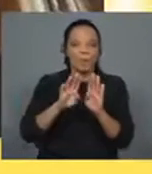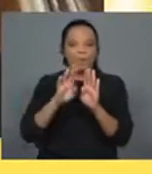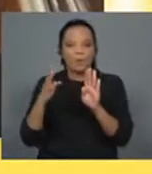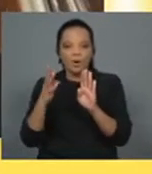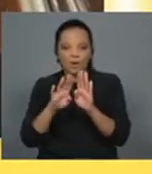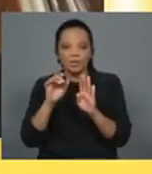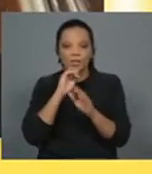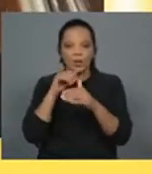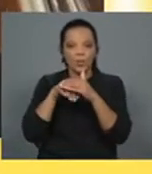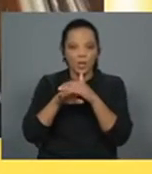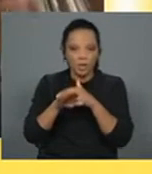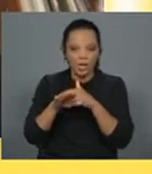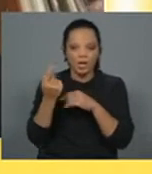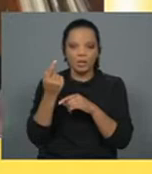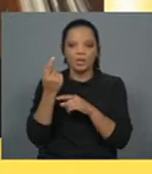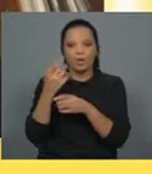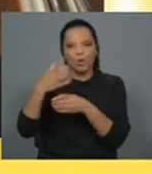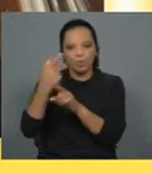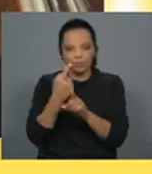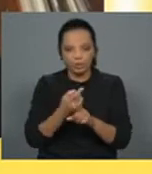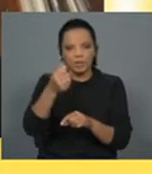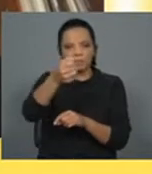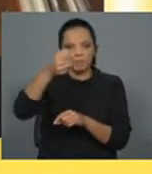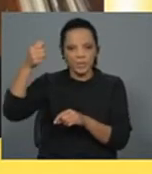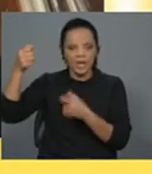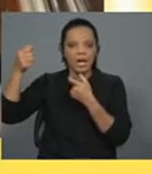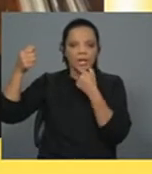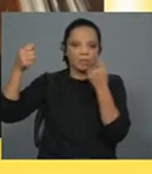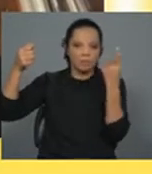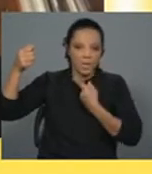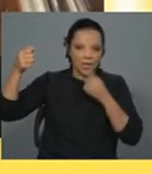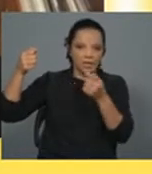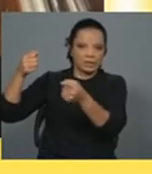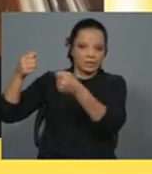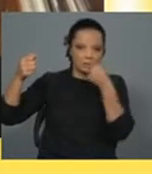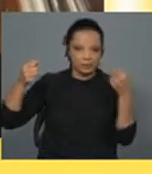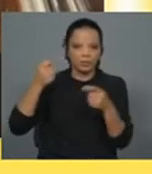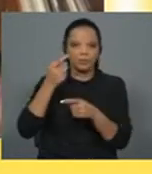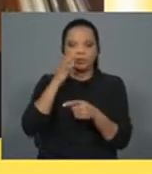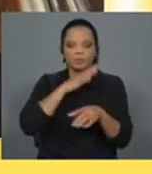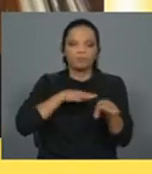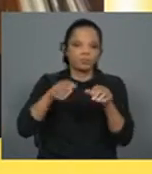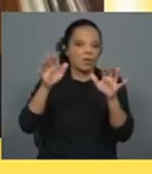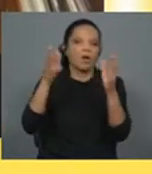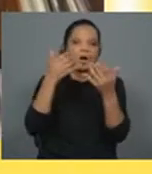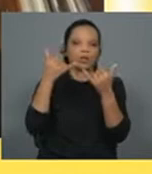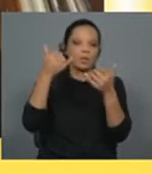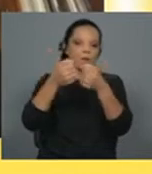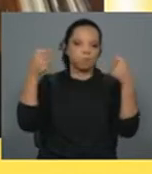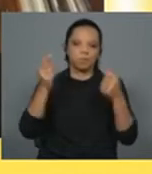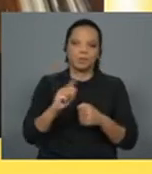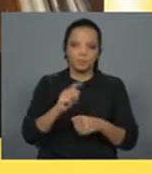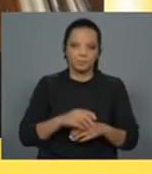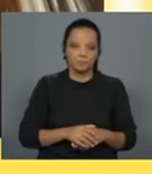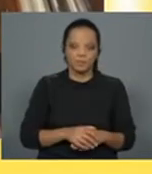onde guardamos a louça que só abrem se tivermos uma interação para que não se abram durante um abalo. São pequenas coisas que podem